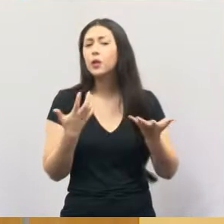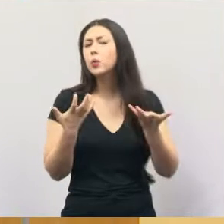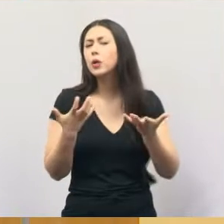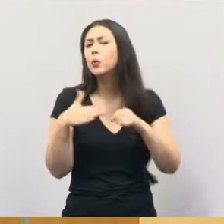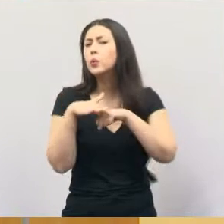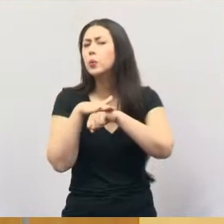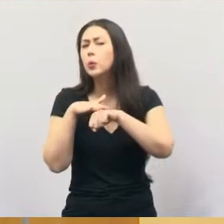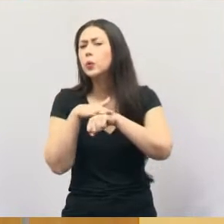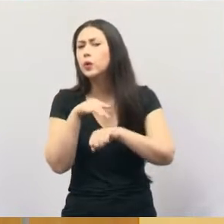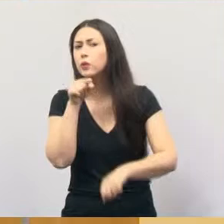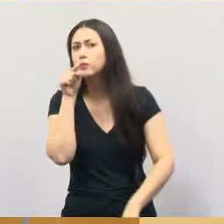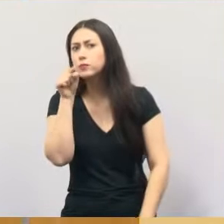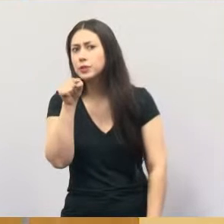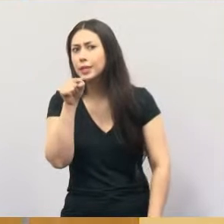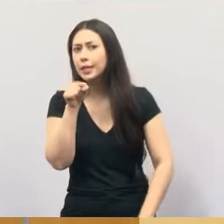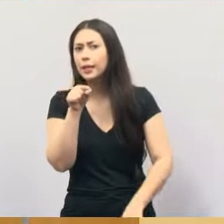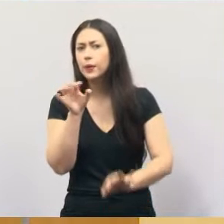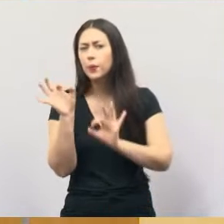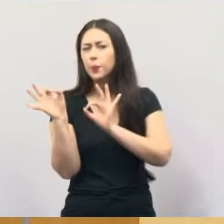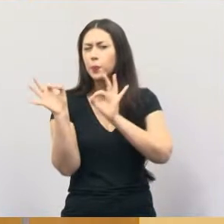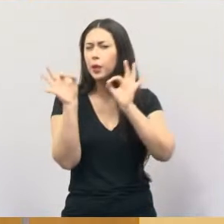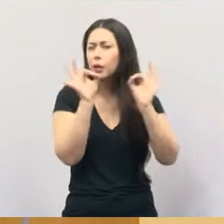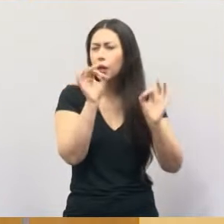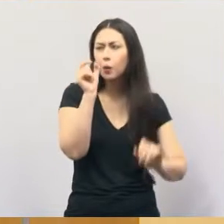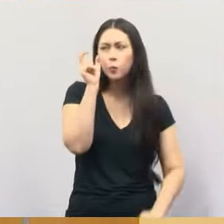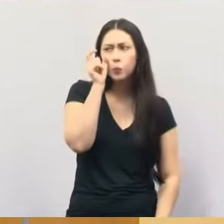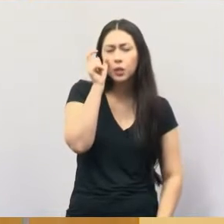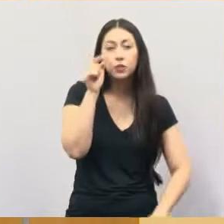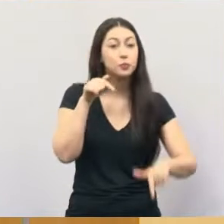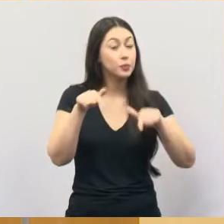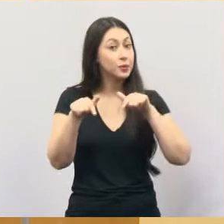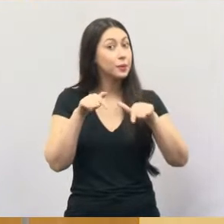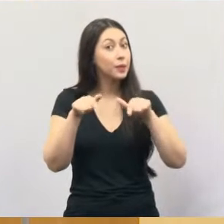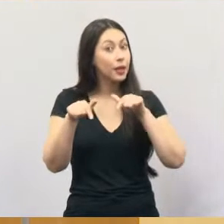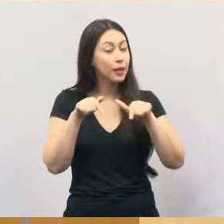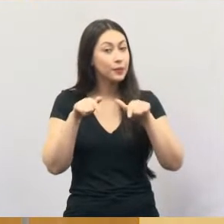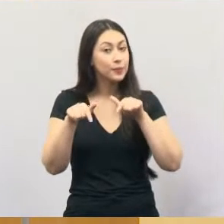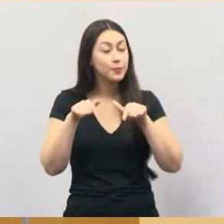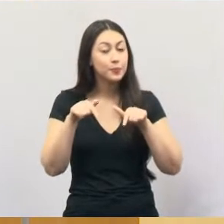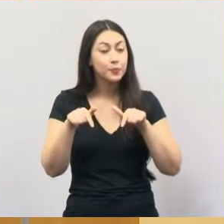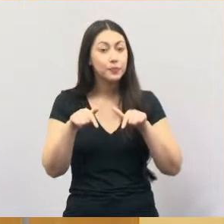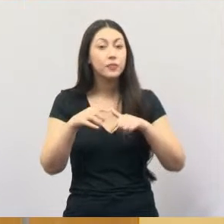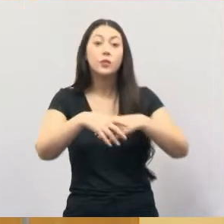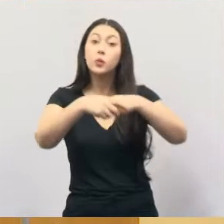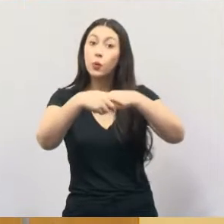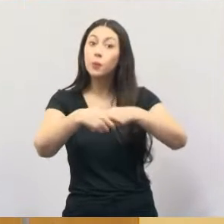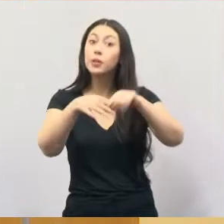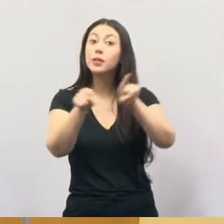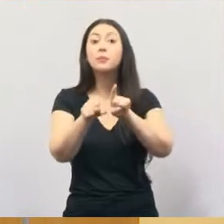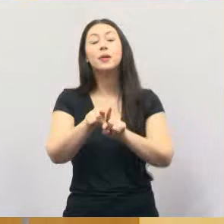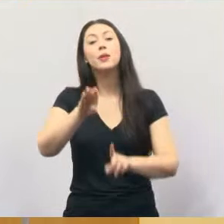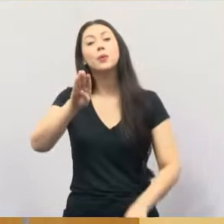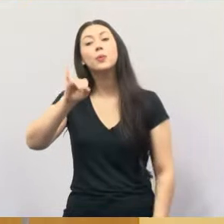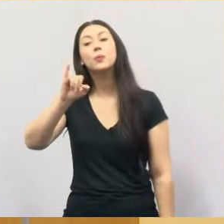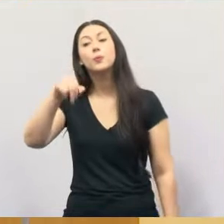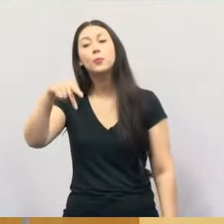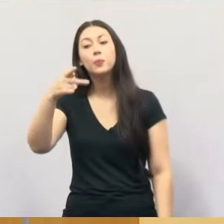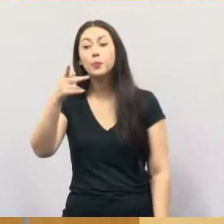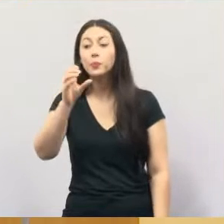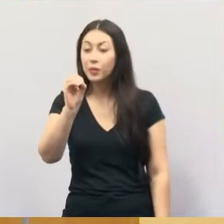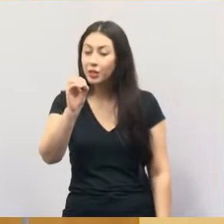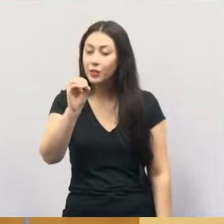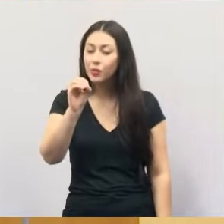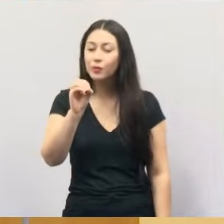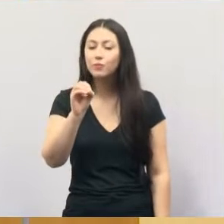com você que acaba acompanhando aqui os nossos trabalhos na Câmara Municipal. Cumprimentar também o Binho que está por aqui,